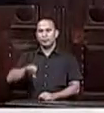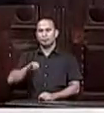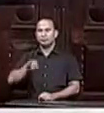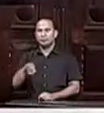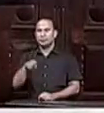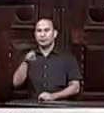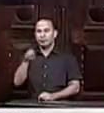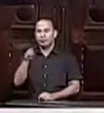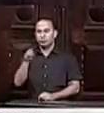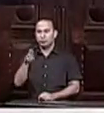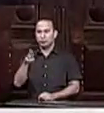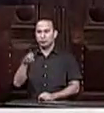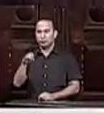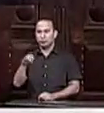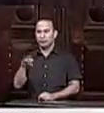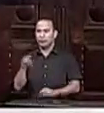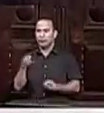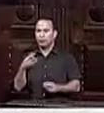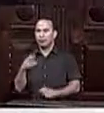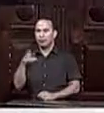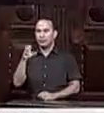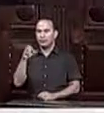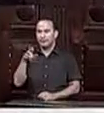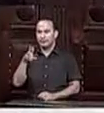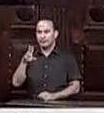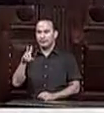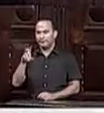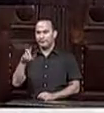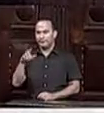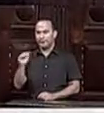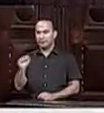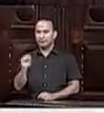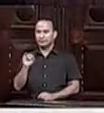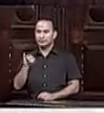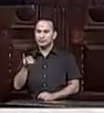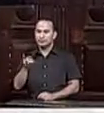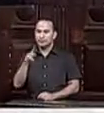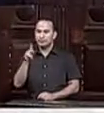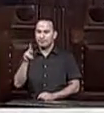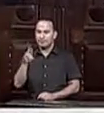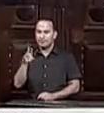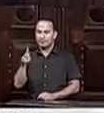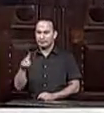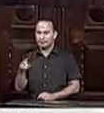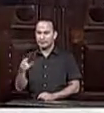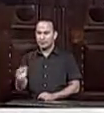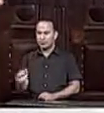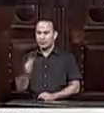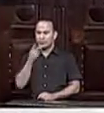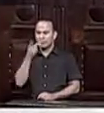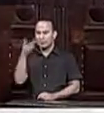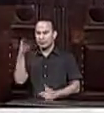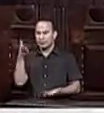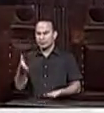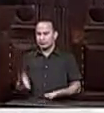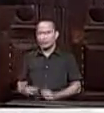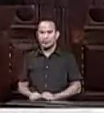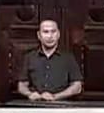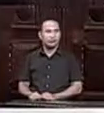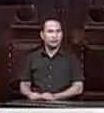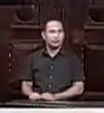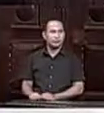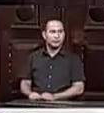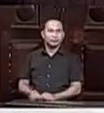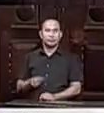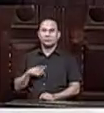Eduardo Paes, se era do Crivella, se era do Pezão, eu disse aqui que estavam todos alinhados no